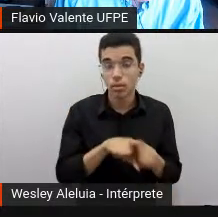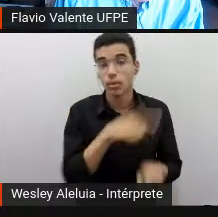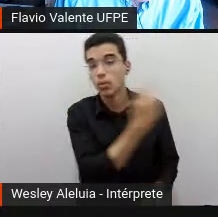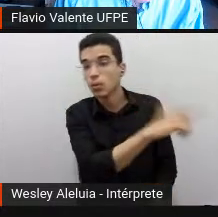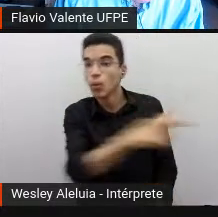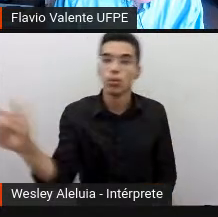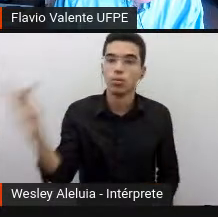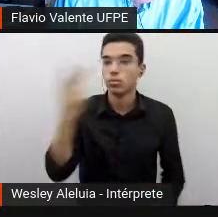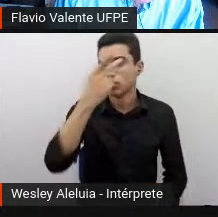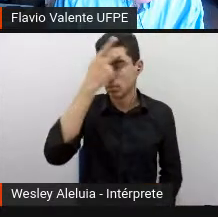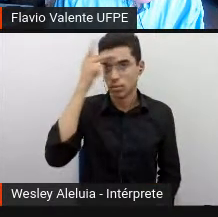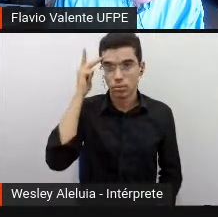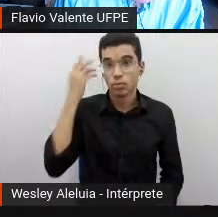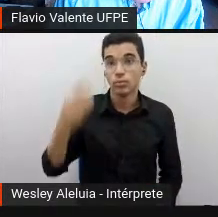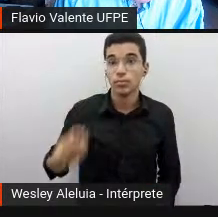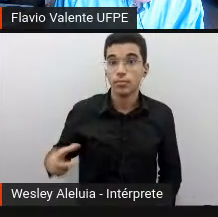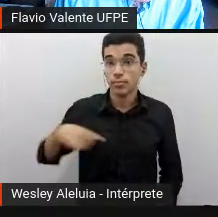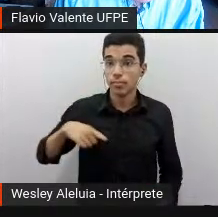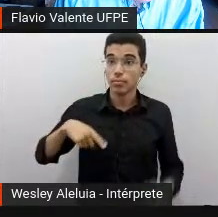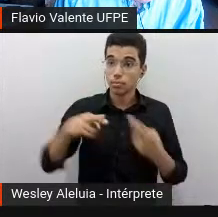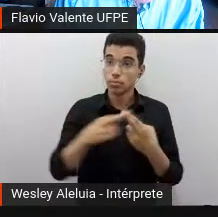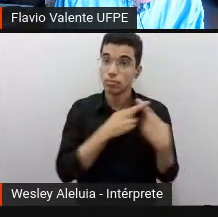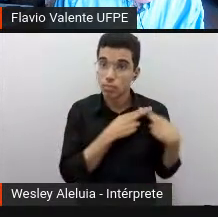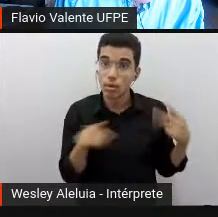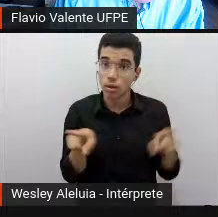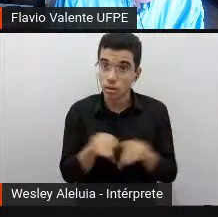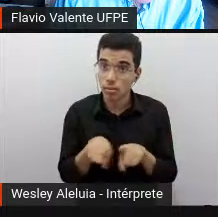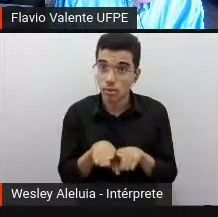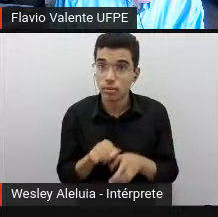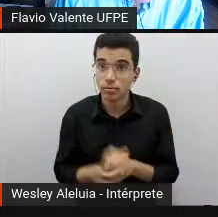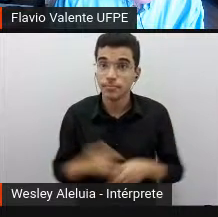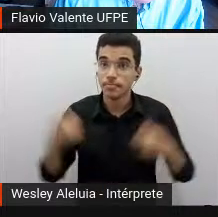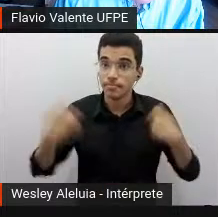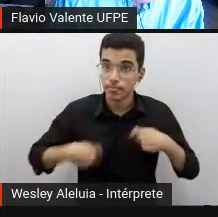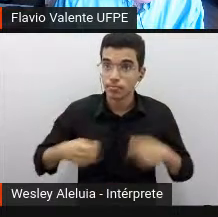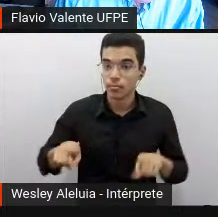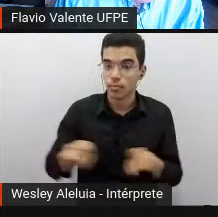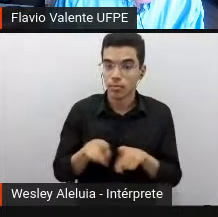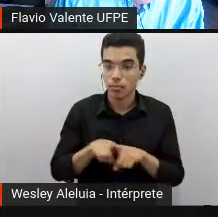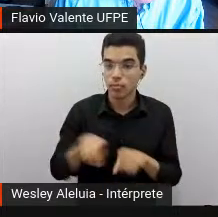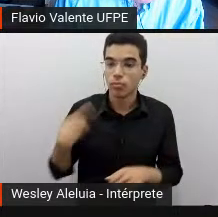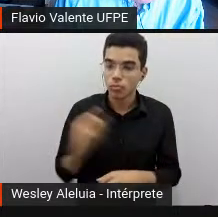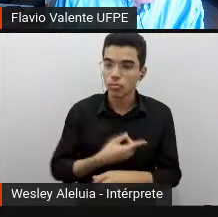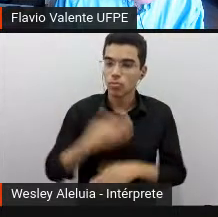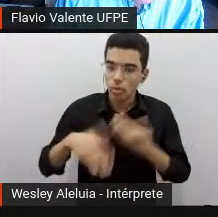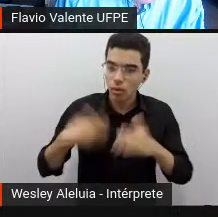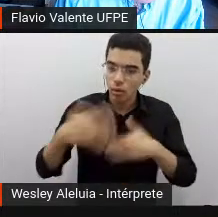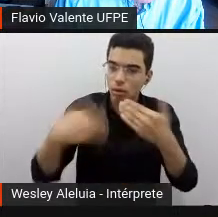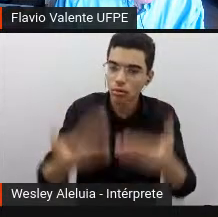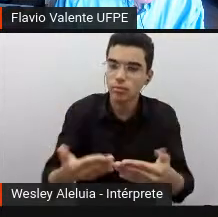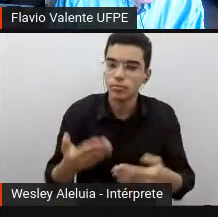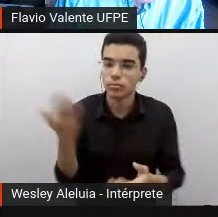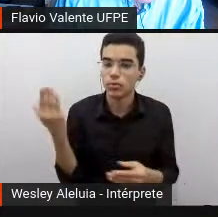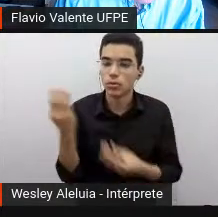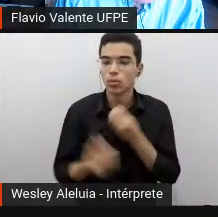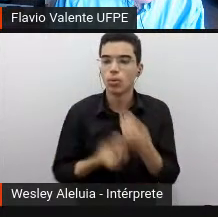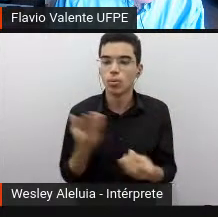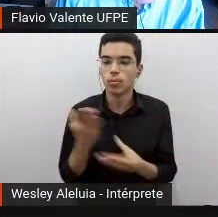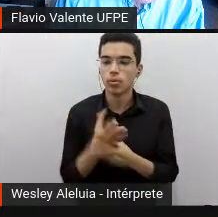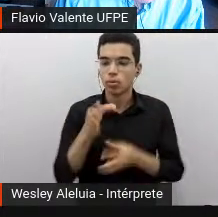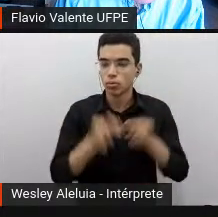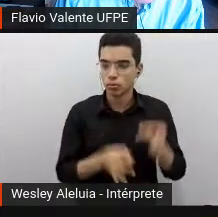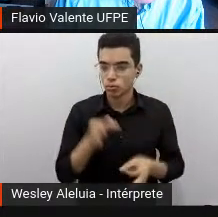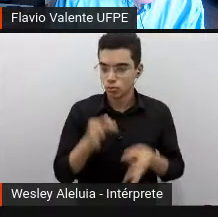desses direitos. E nós temos que avançar na utilização dos meios judiciais para a realização dos DESC, criando-se uma cultura